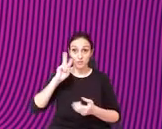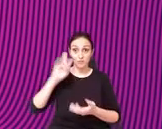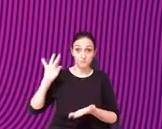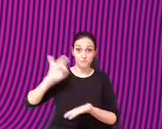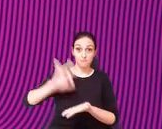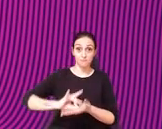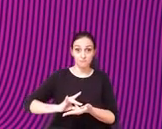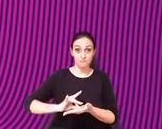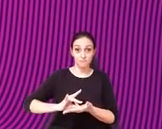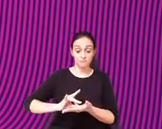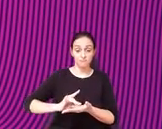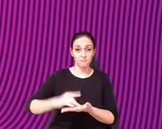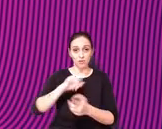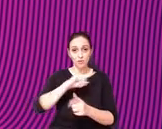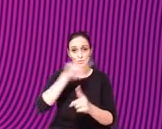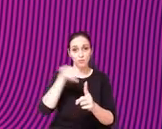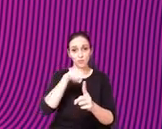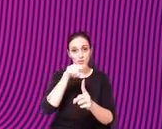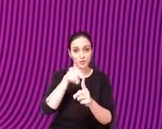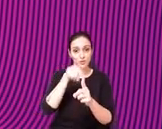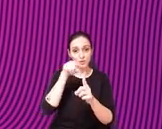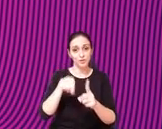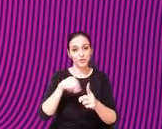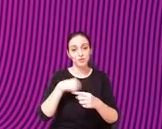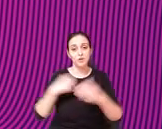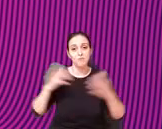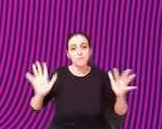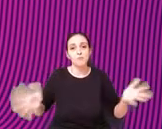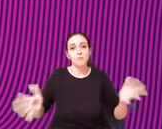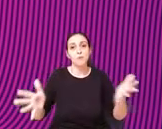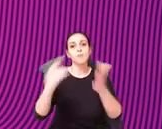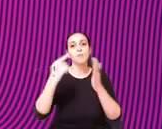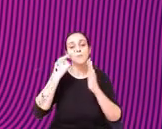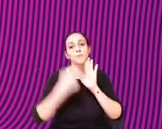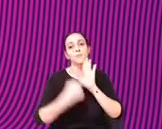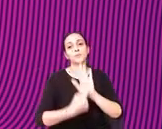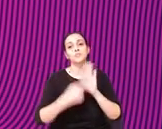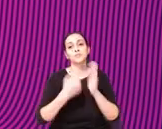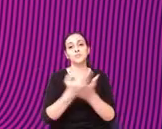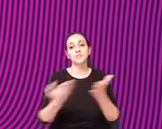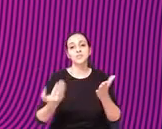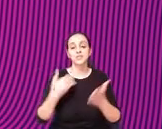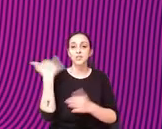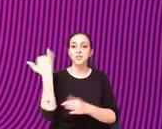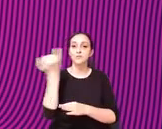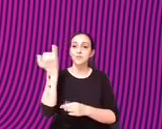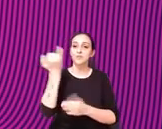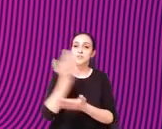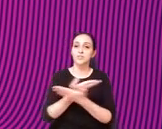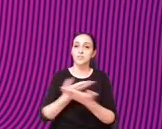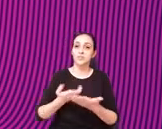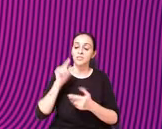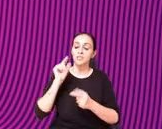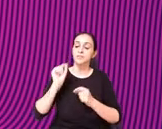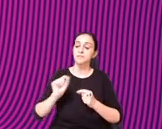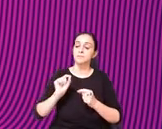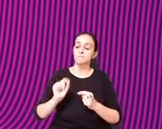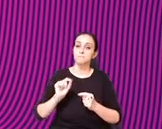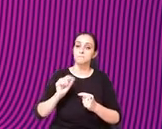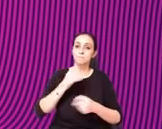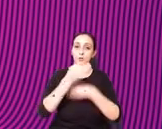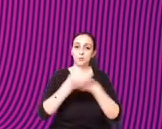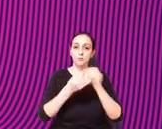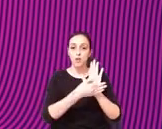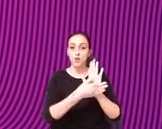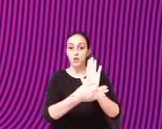como grande objetivo estimular e mostrar a importância da opinião compartilhada,